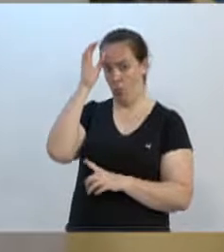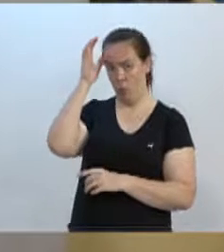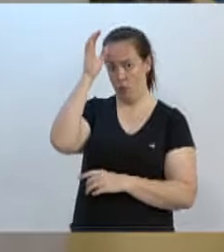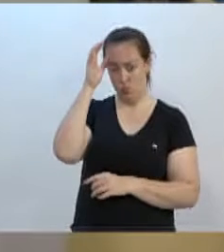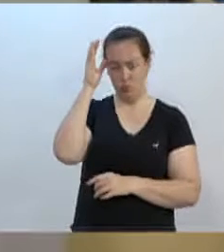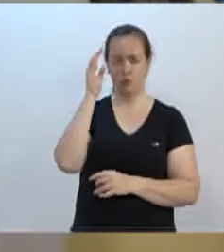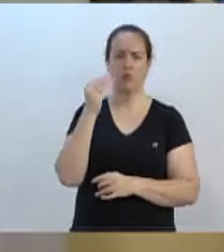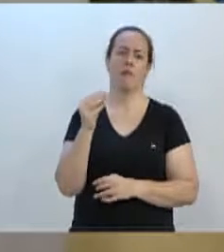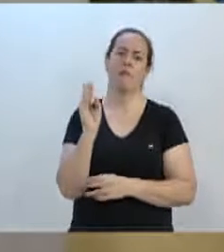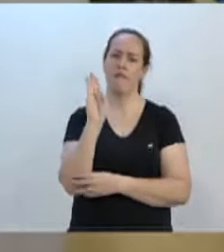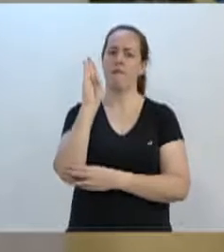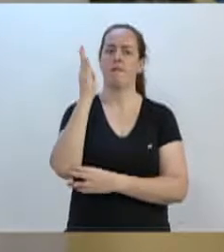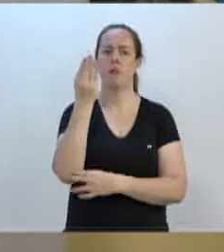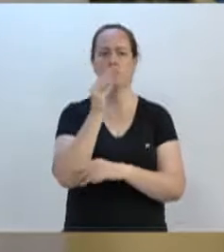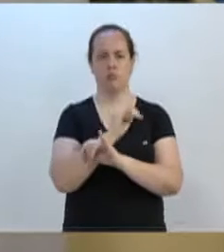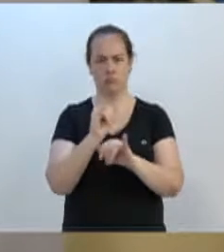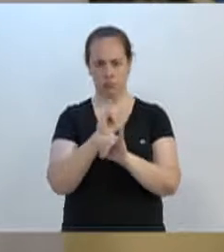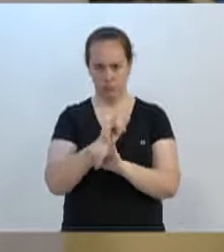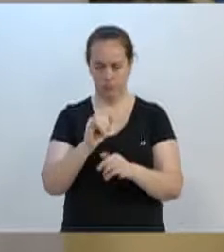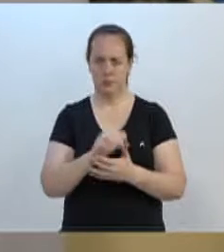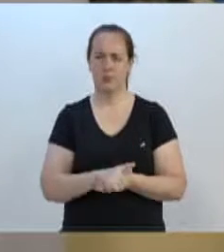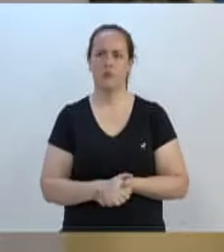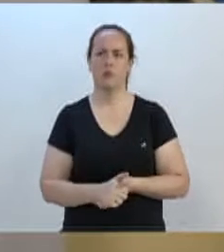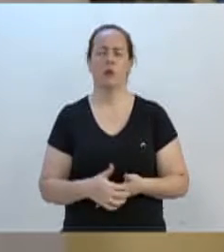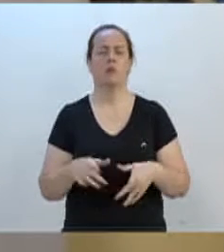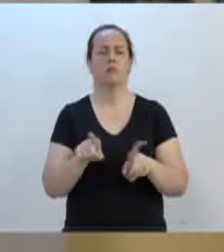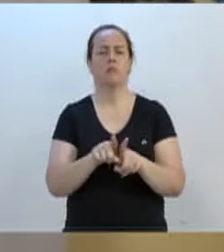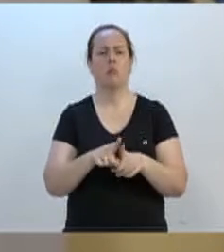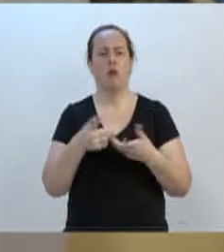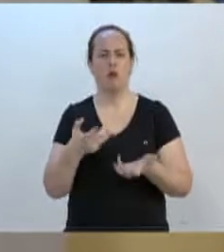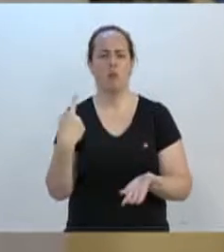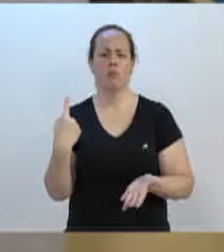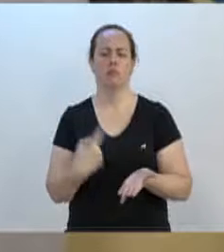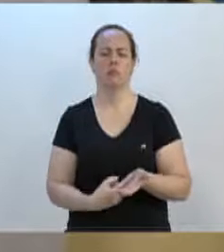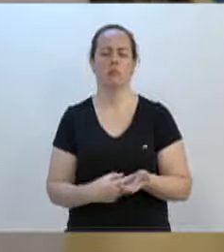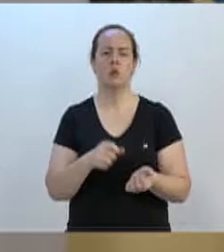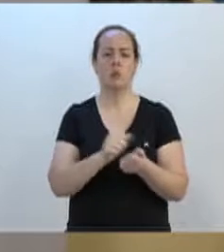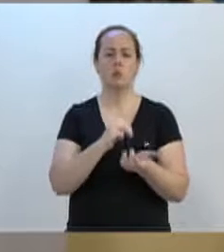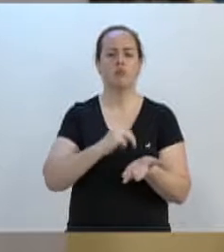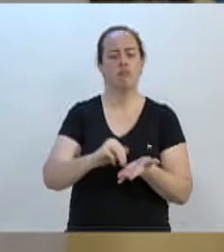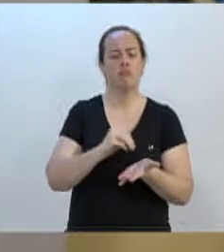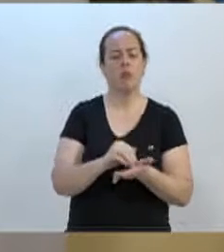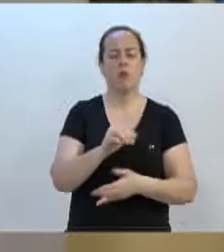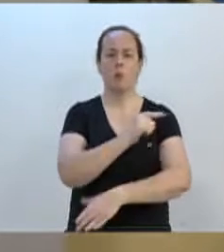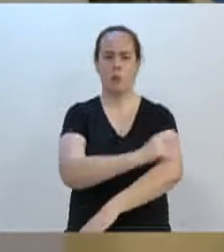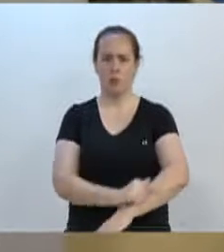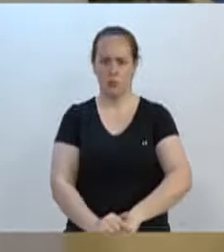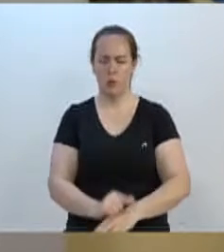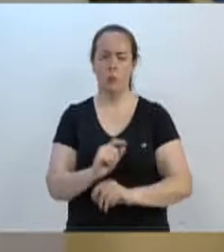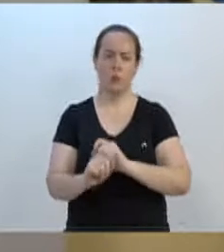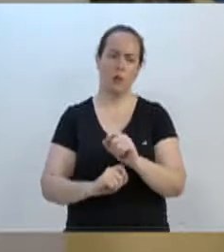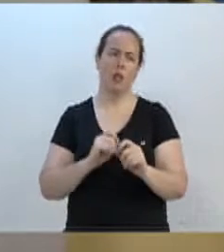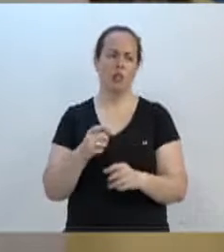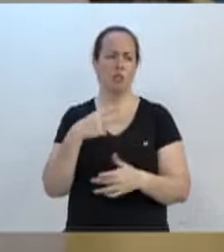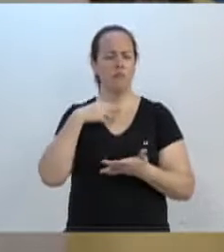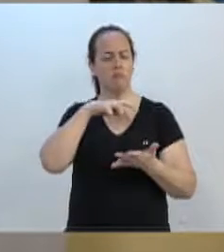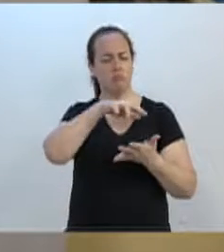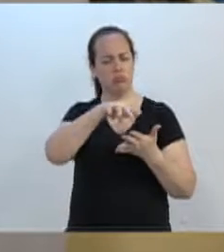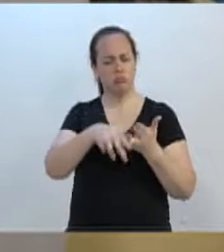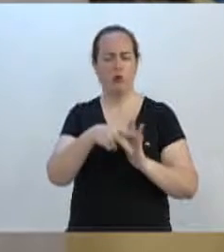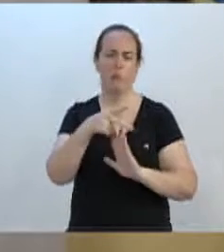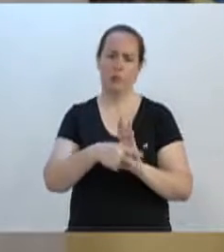fake news. Professor Gilson, eu até quero agendar também com a secretária de Educação, porque nós temos vários projetos